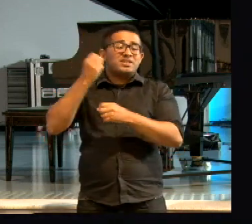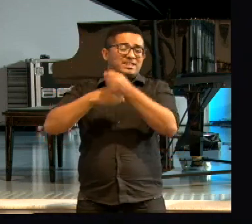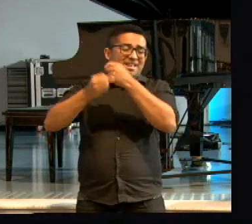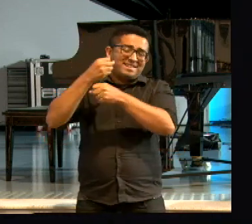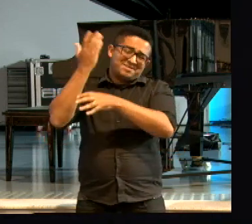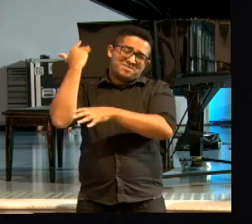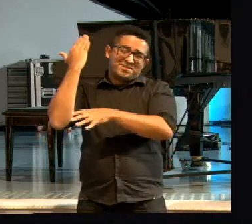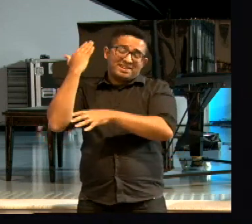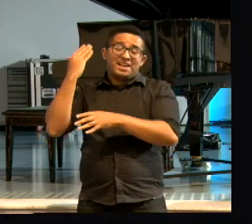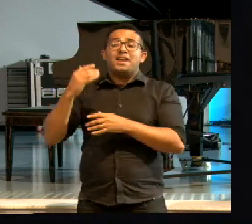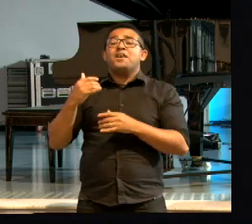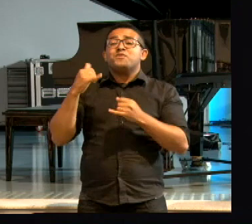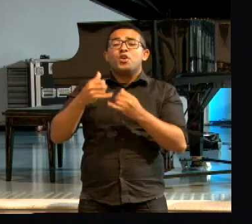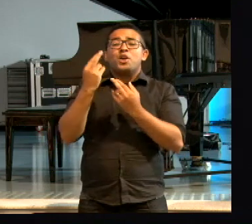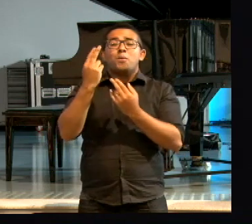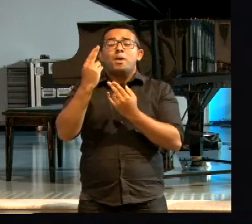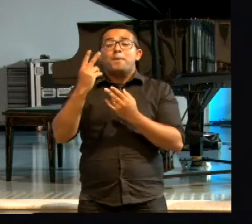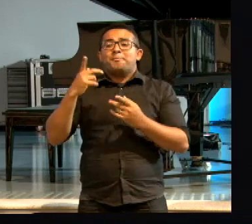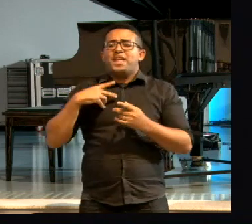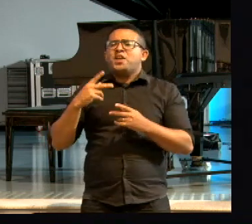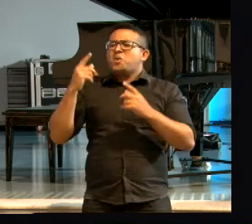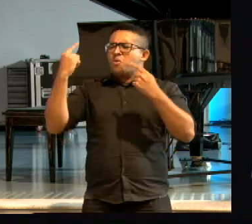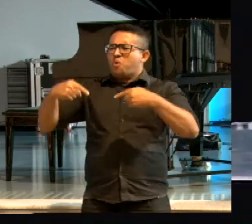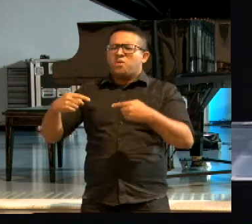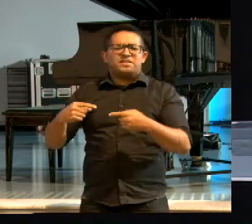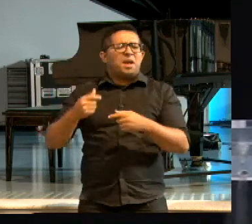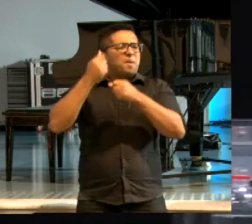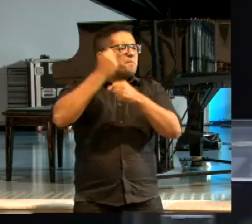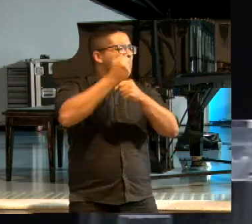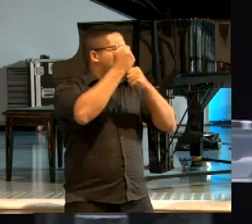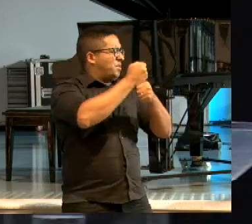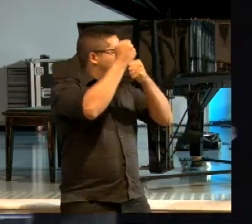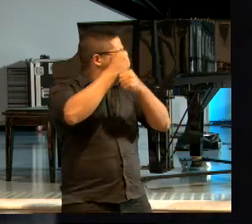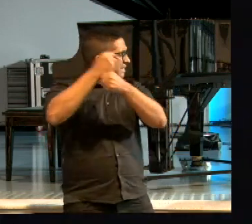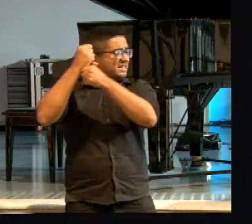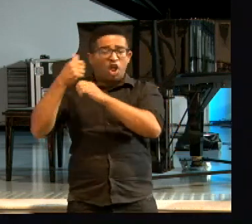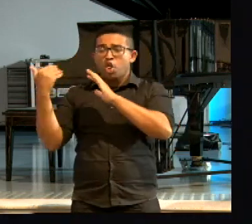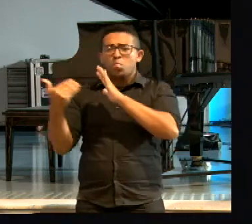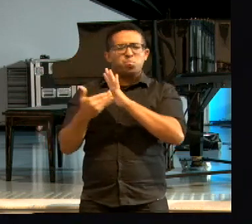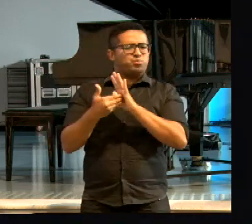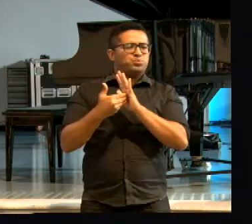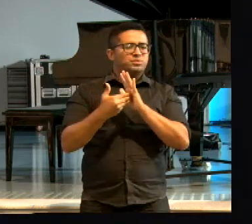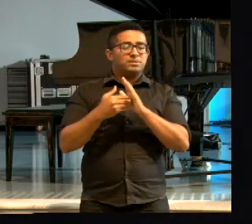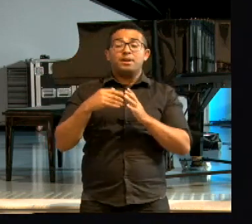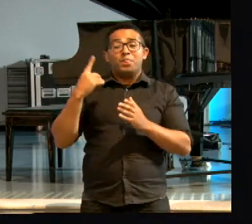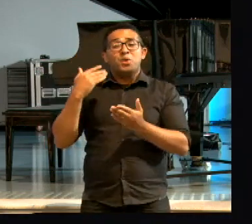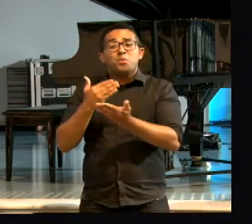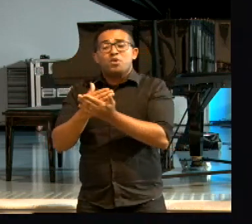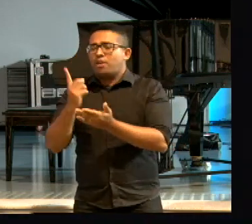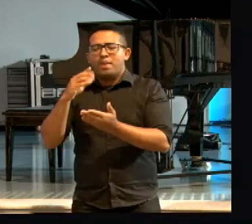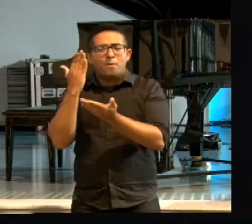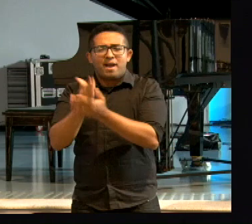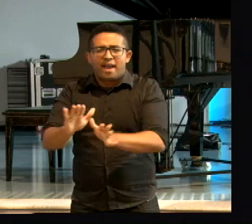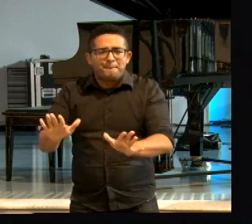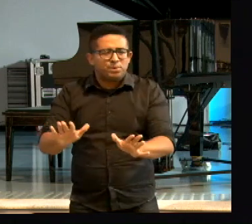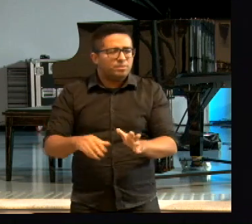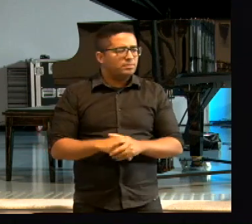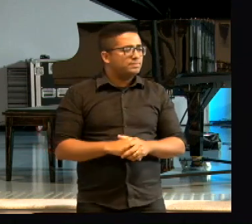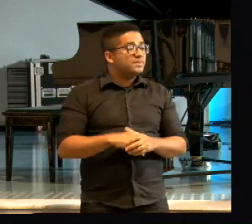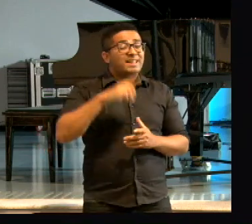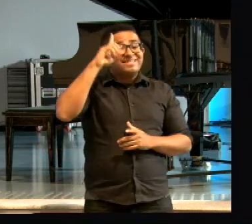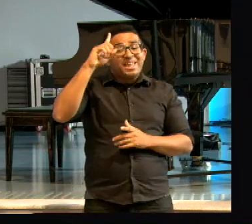atrás, ficou conhecido como a Reforma Protestante. Desde o início da Reforma, que começou, mas não terminou, Deus está